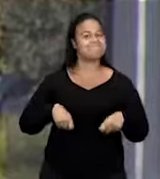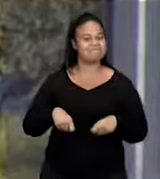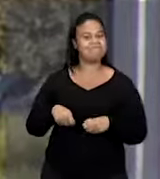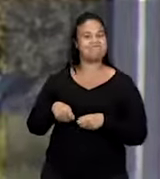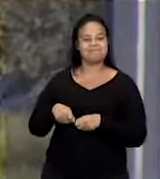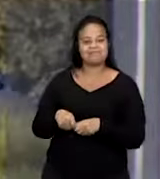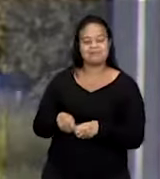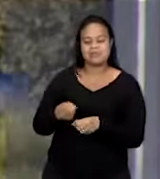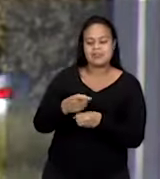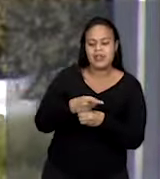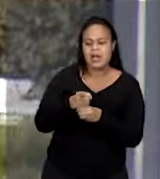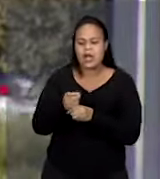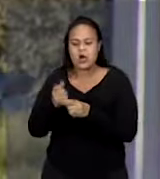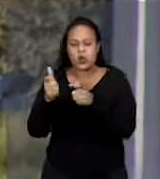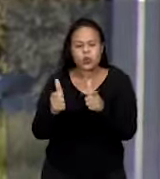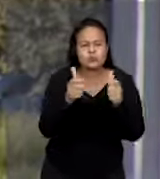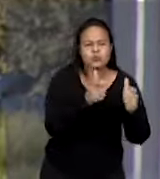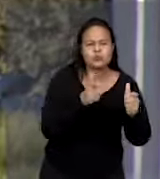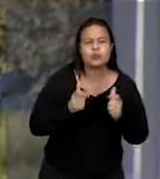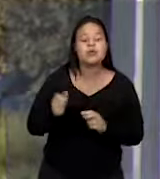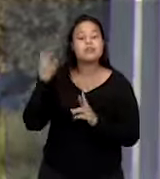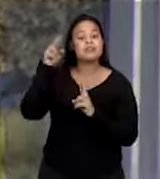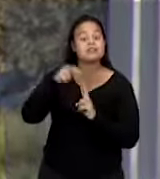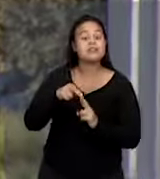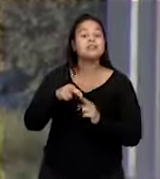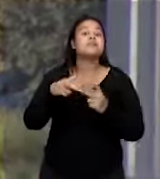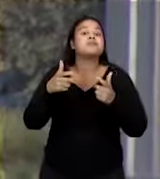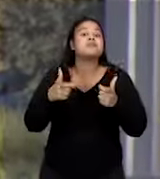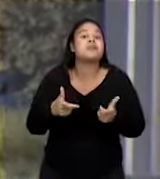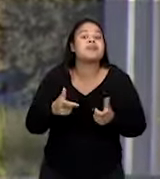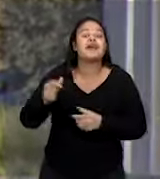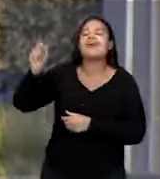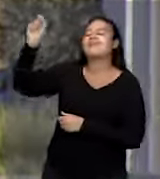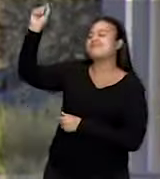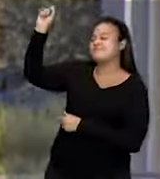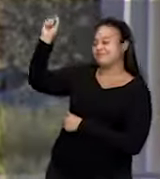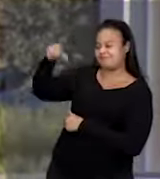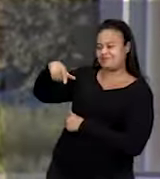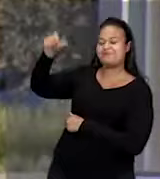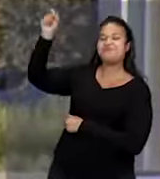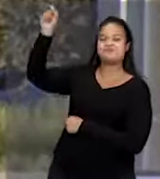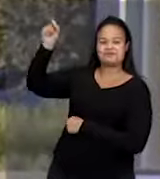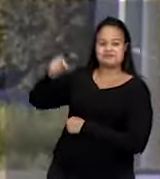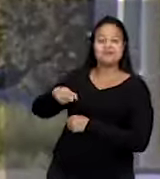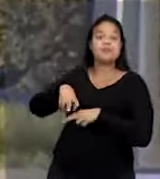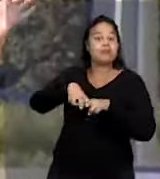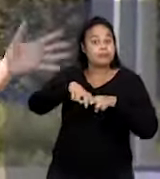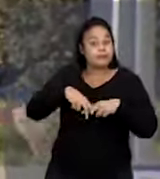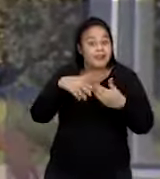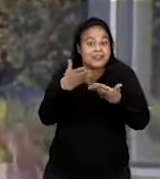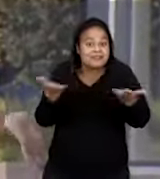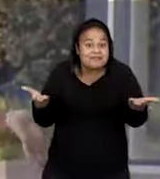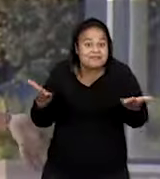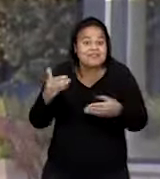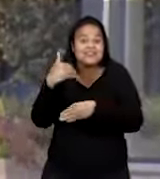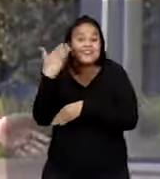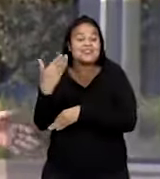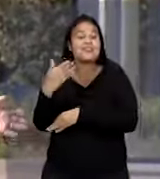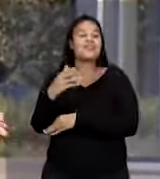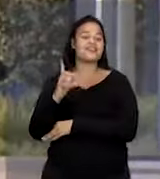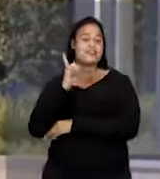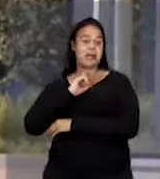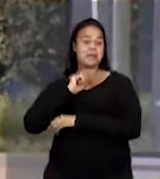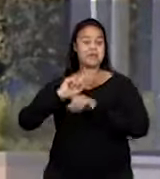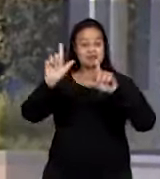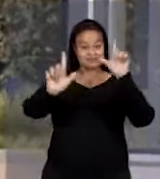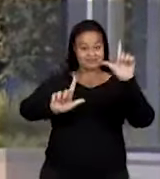de referência. E o nosso ponto de referência é o Sol. É por isso que nós estamos aqui na área externa da Rede Minas